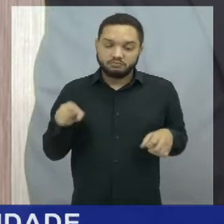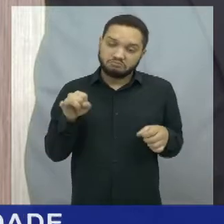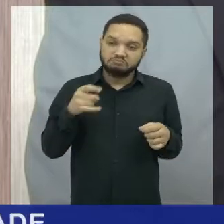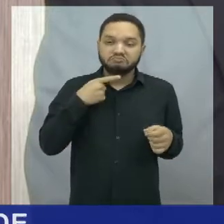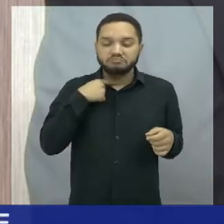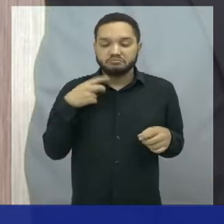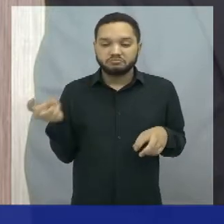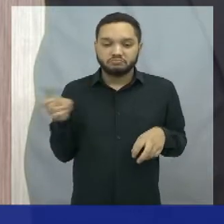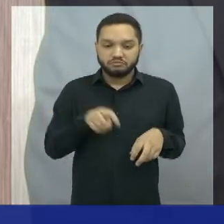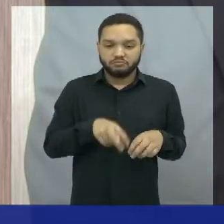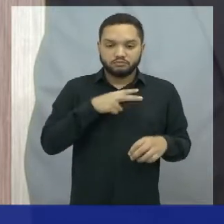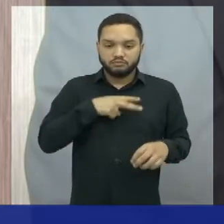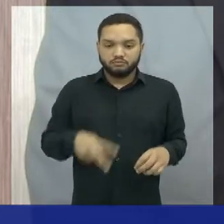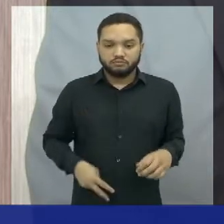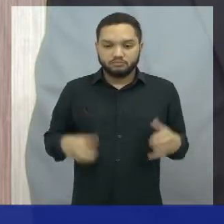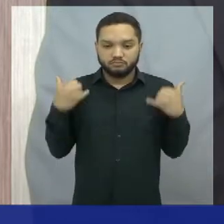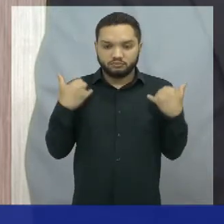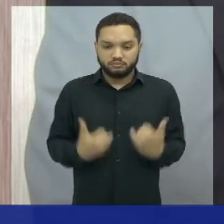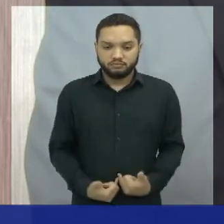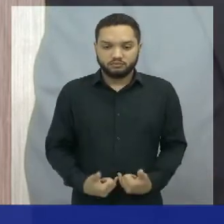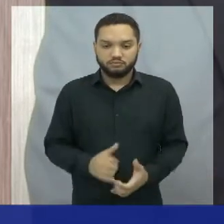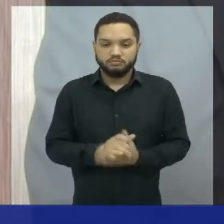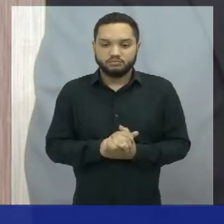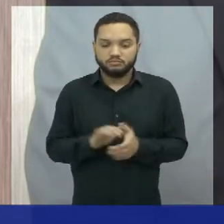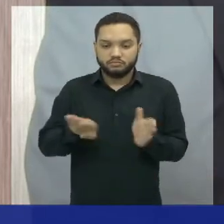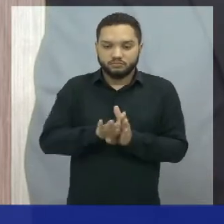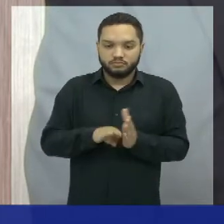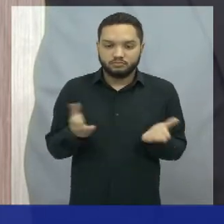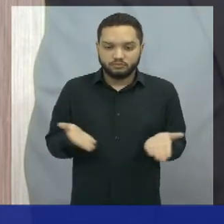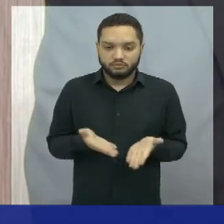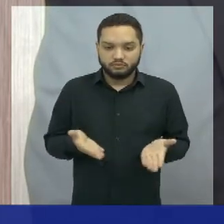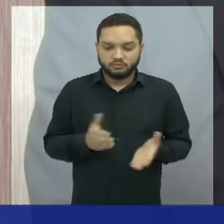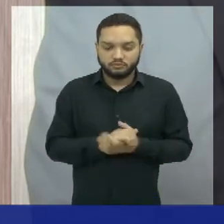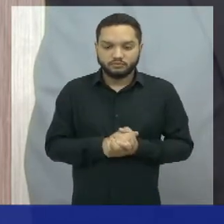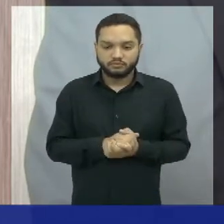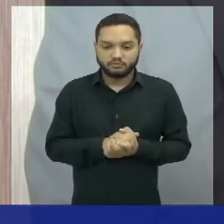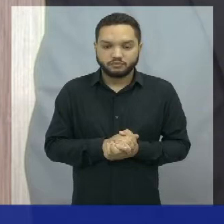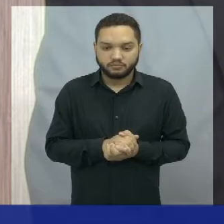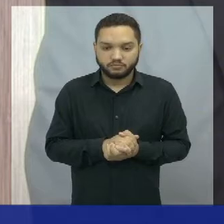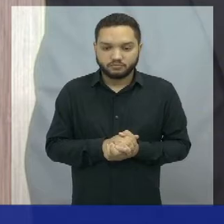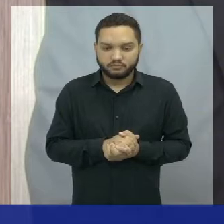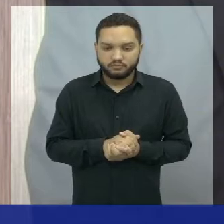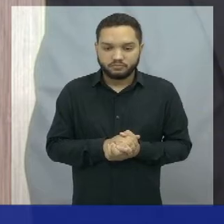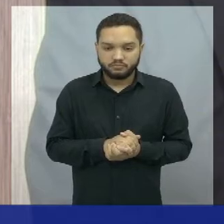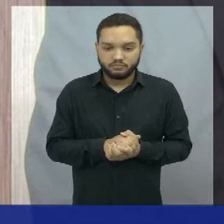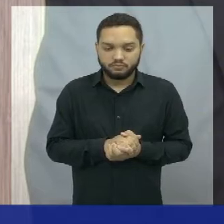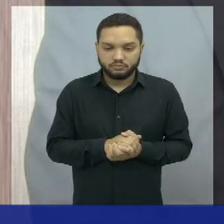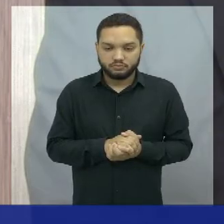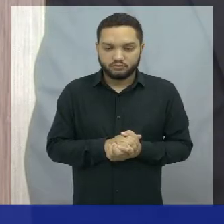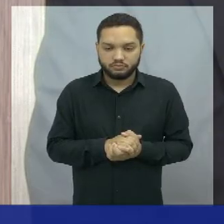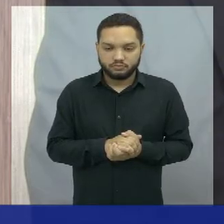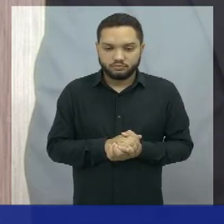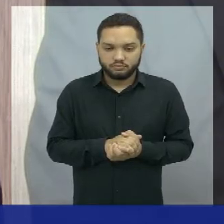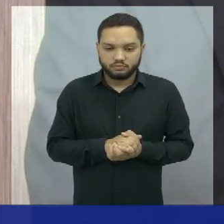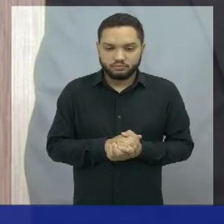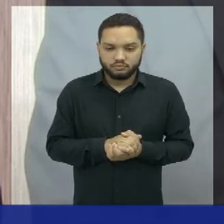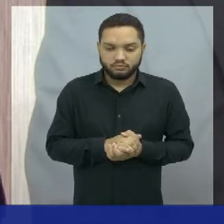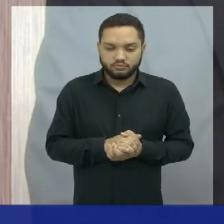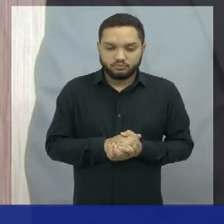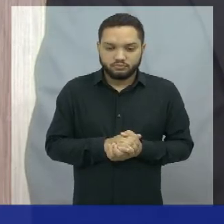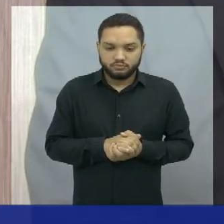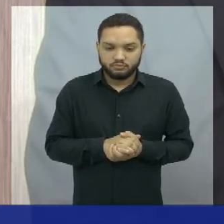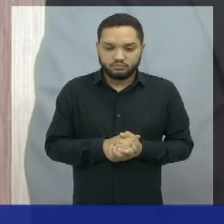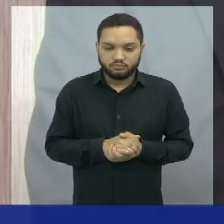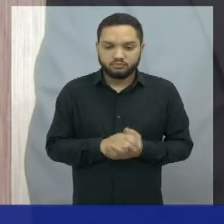quiser fazê-lo, o vereador Jorge Pinheiro, que acaba de chegar aqui à nossa audiência pública. Dito isso, e sem mais delongas, nós vamos aqui, pessoal,